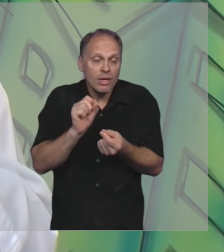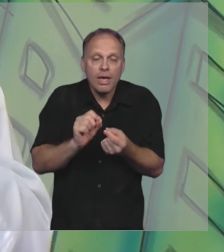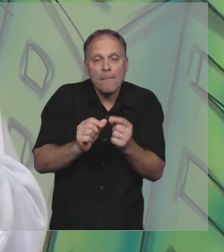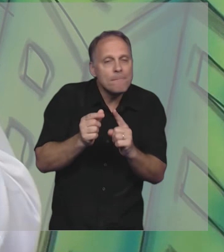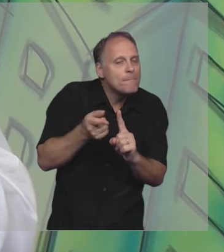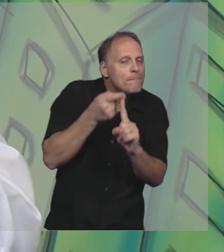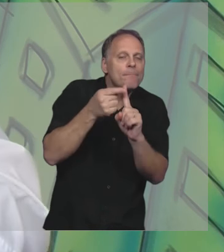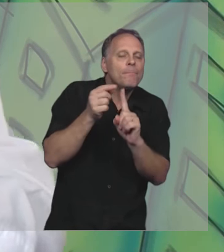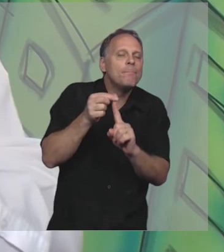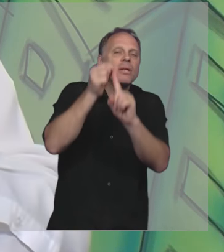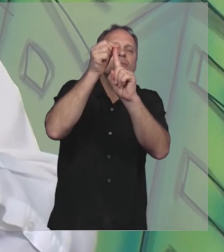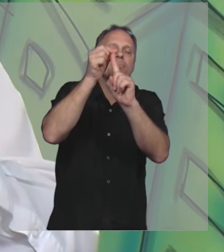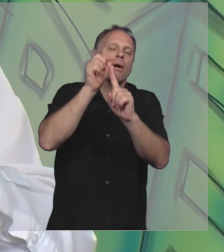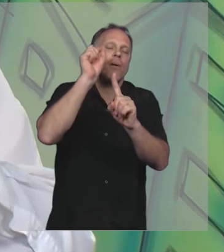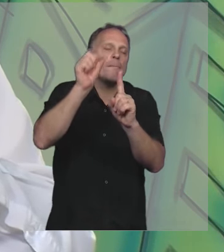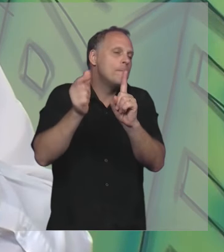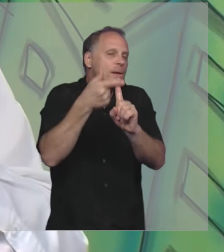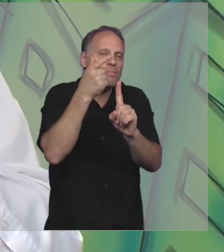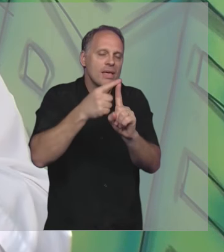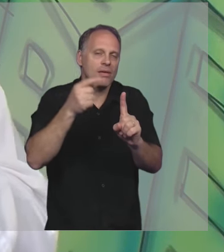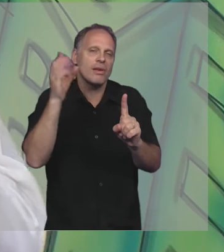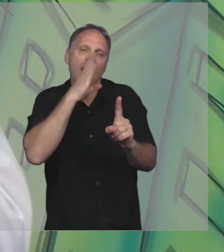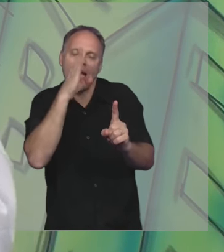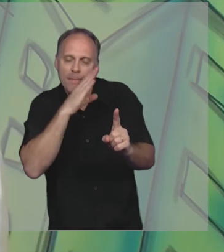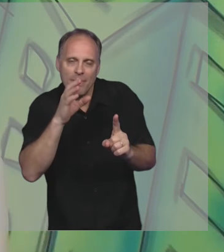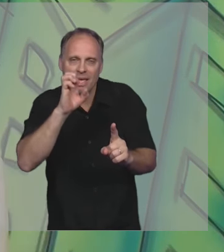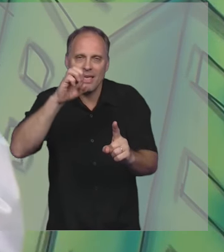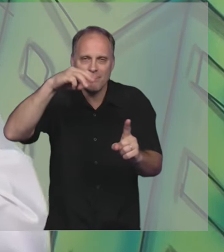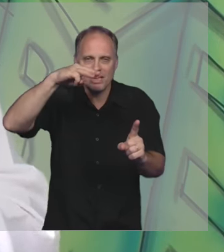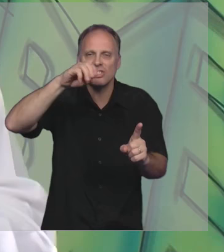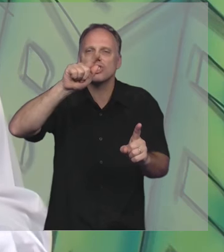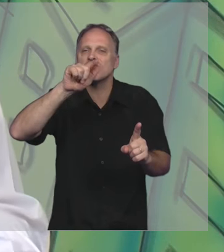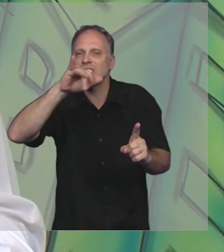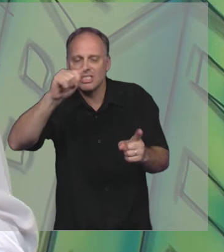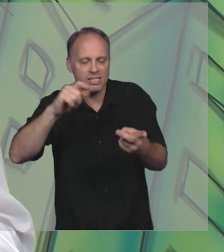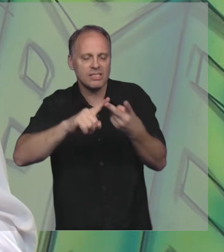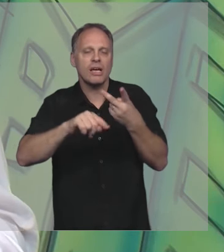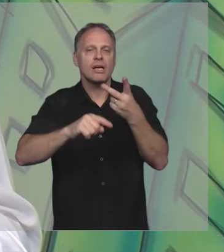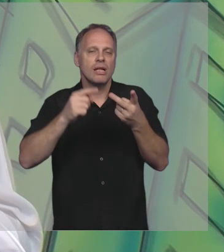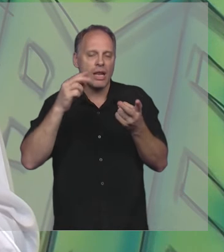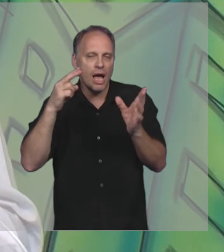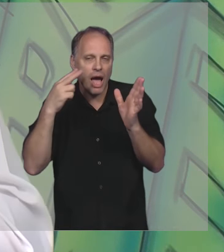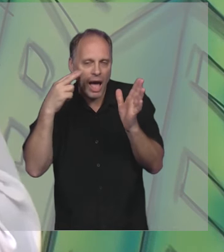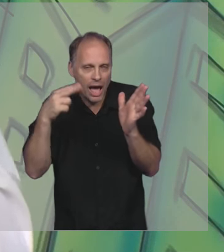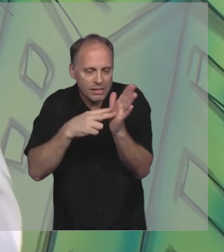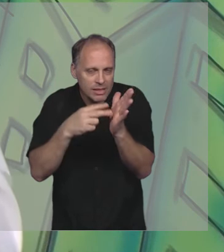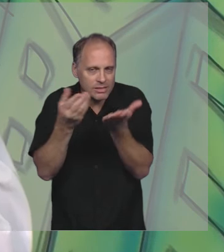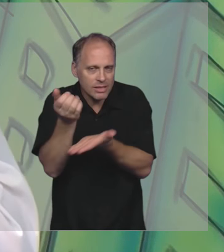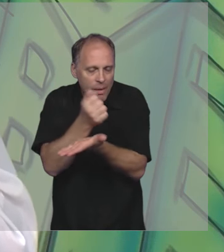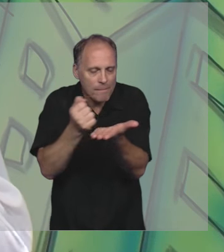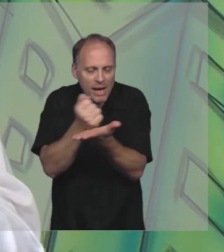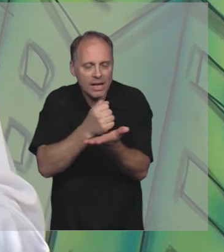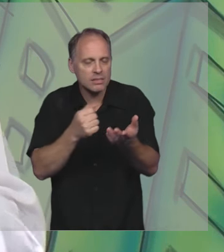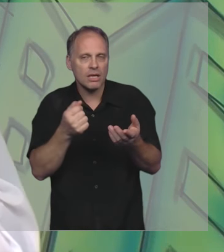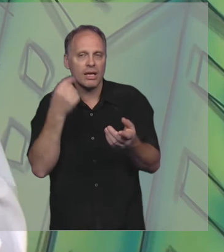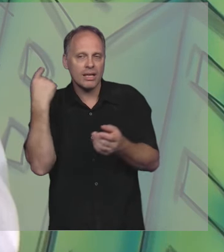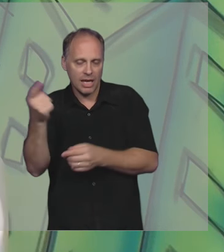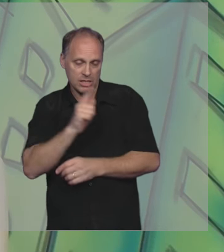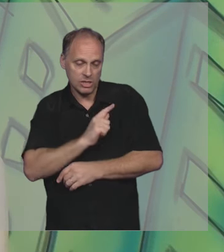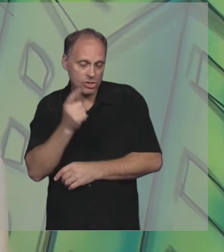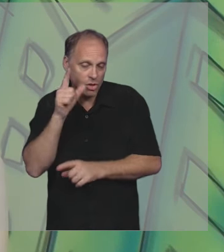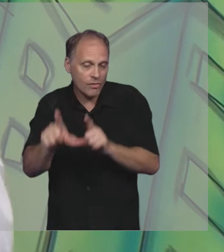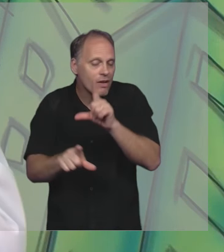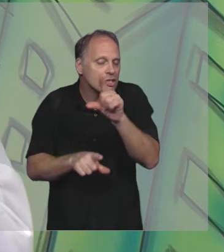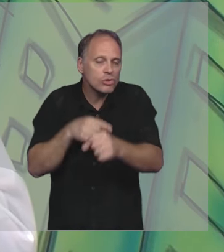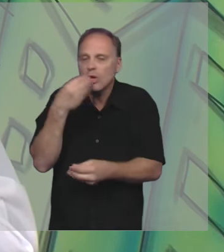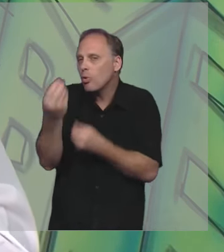uma prioridade no atendimento da emergência, tu vai fazer uma prioridade no atendimento da atenção básica. Cada gestor ele escolhe